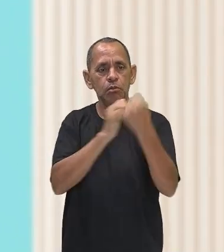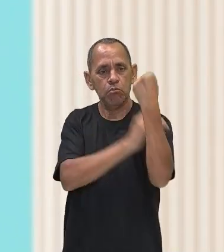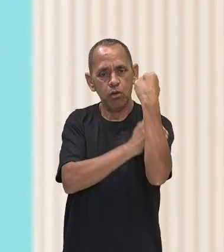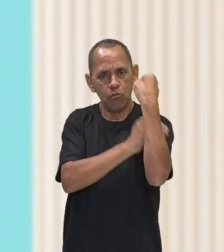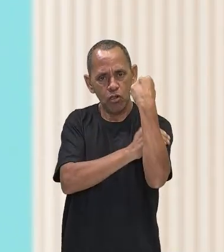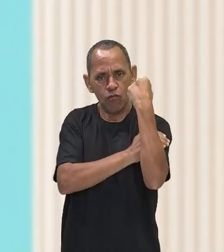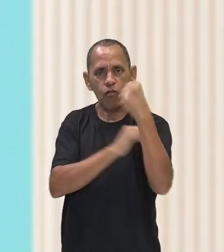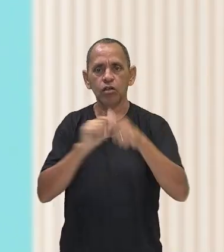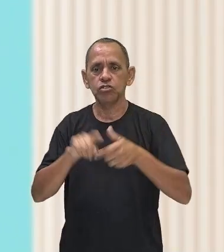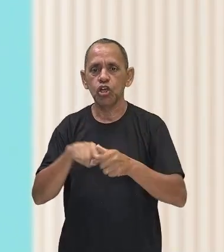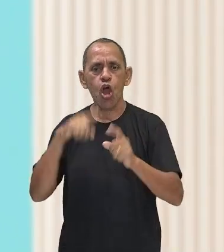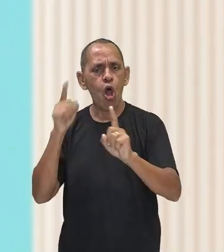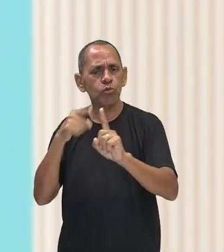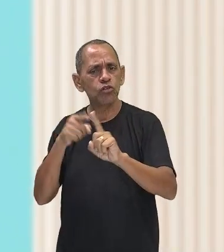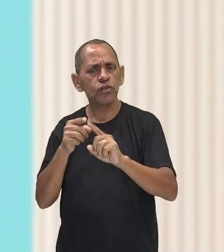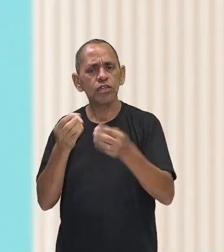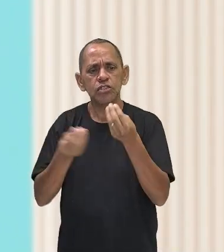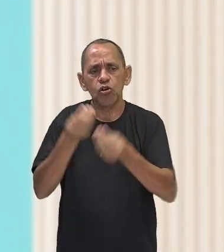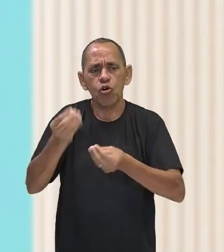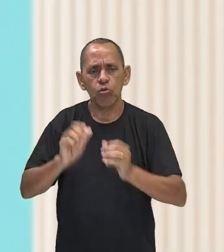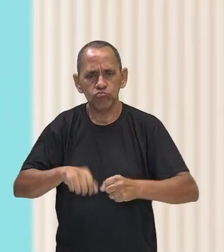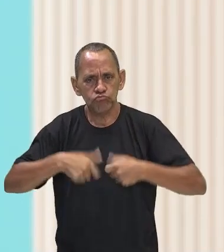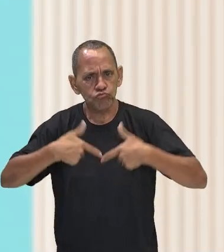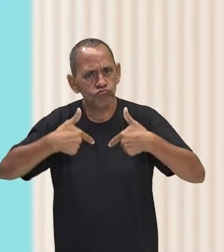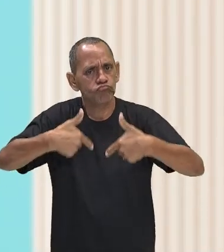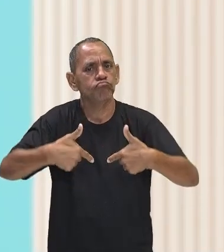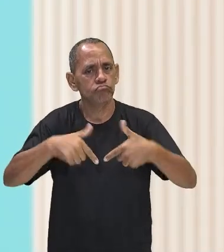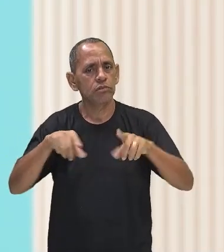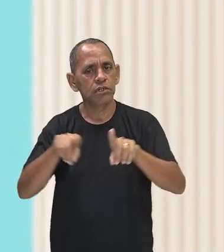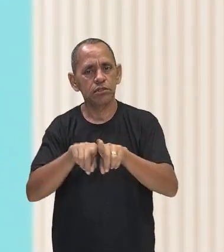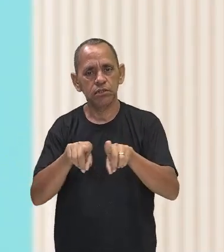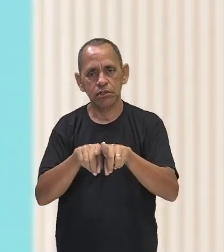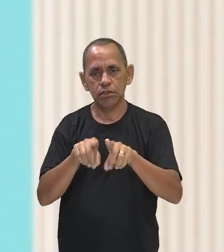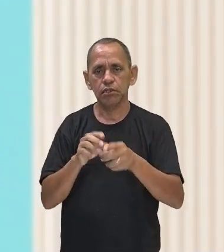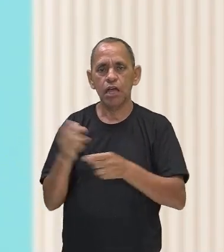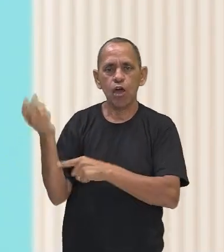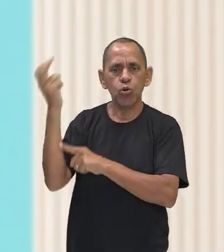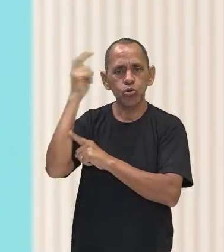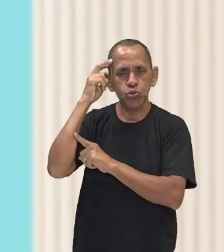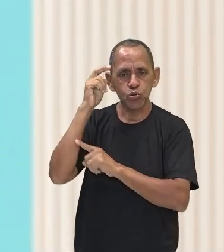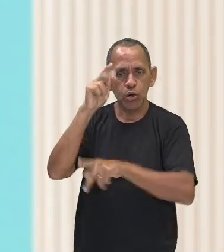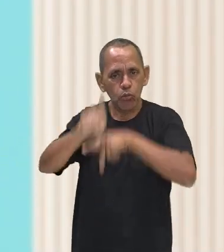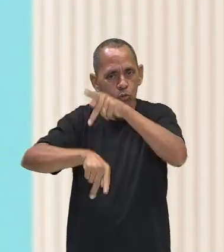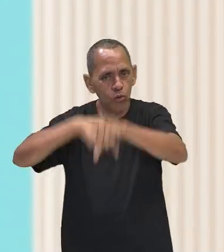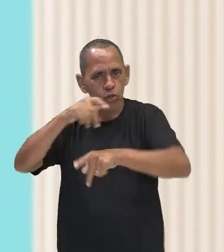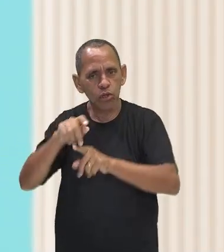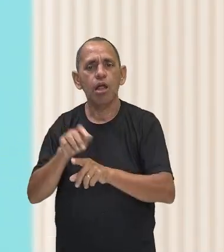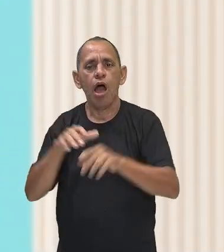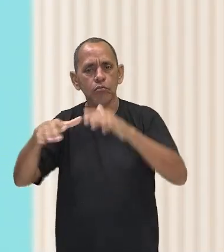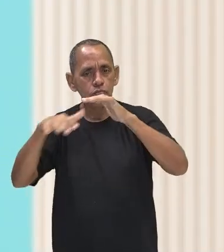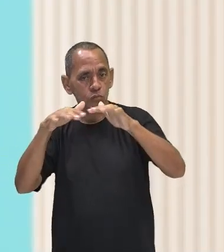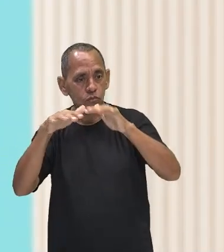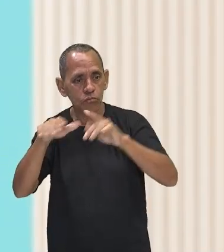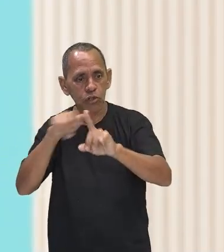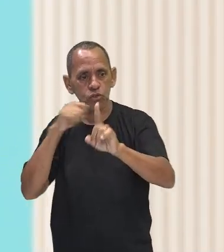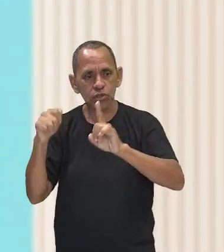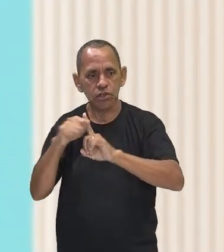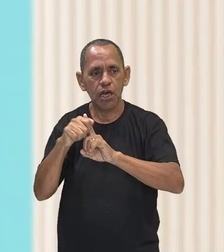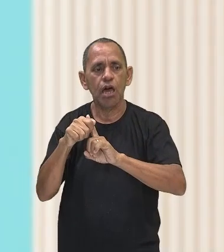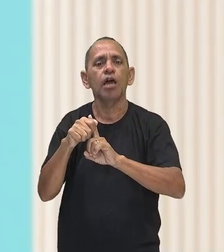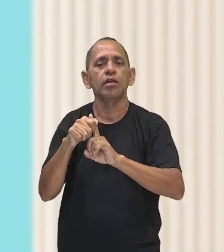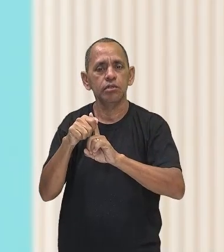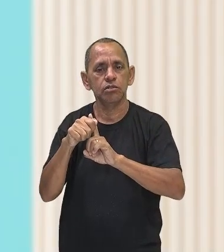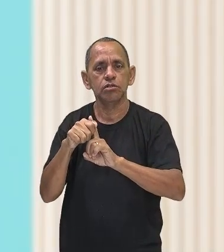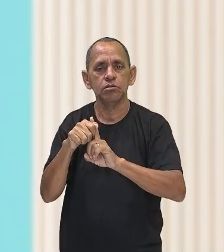objetificação Então por outro lado a cultura popular e movimentos sociais T promovido uma